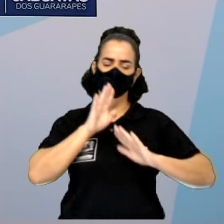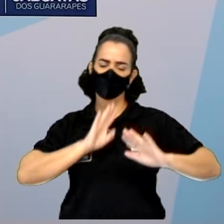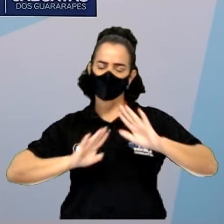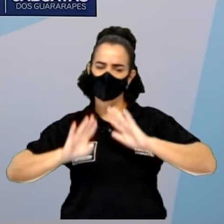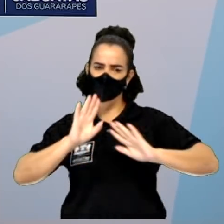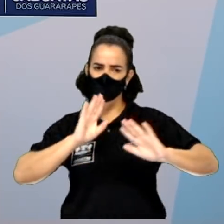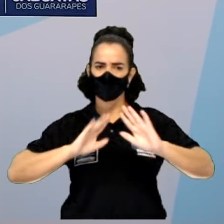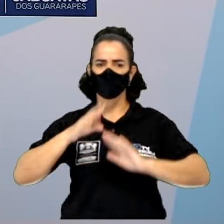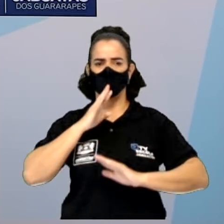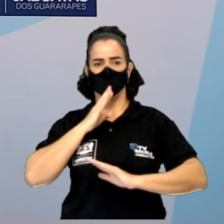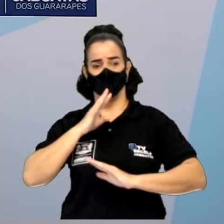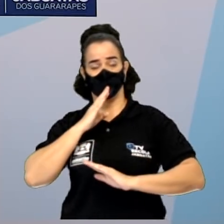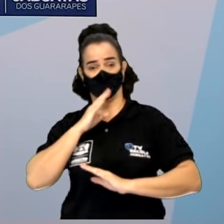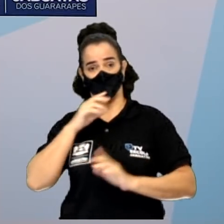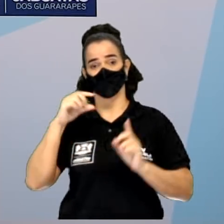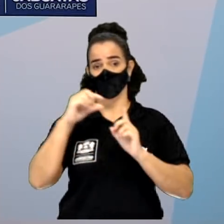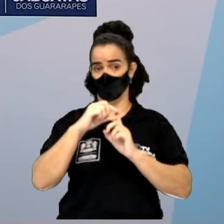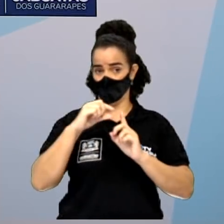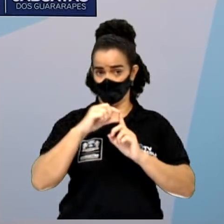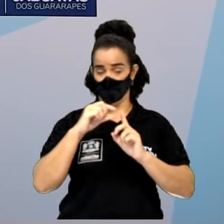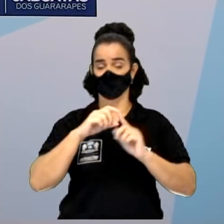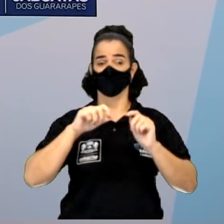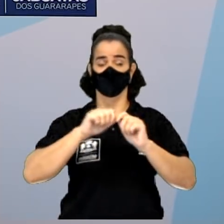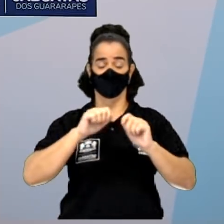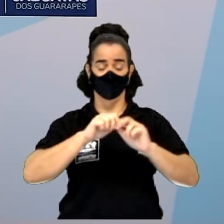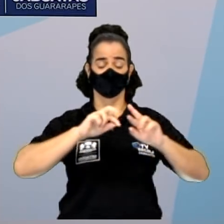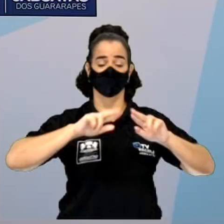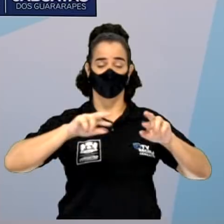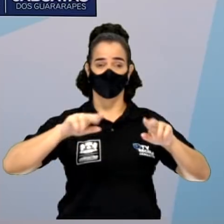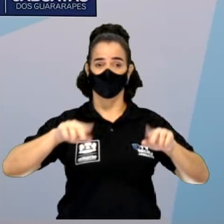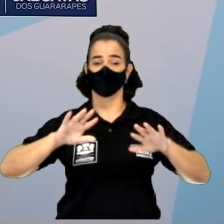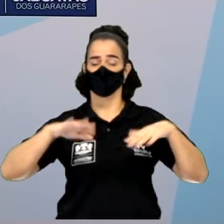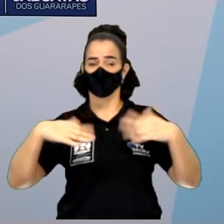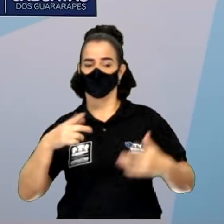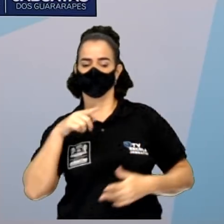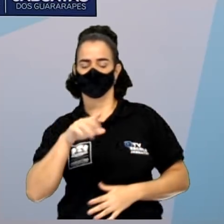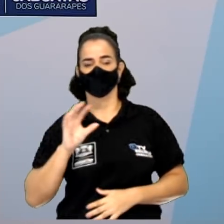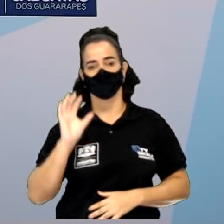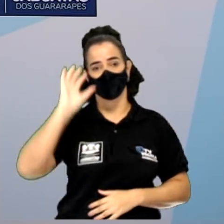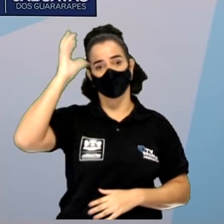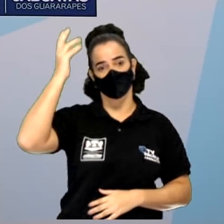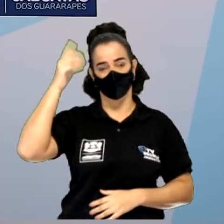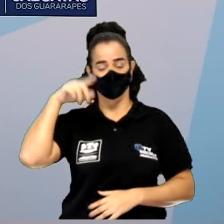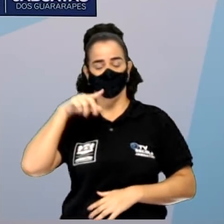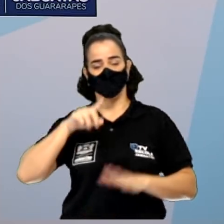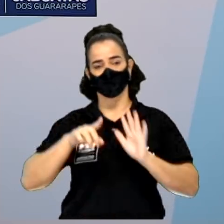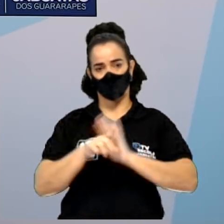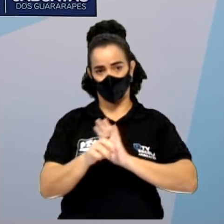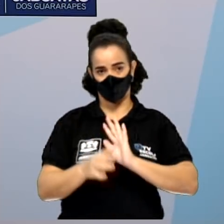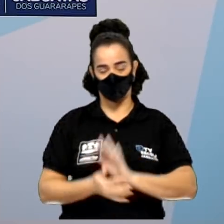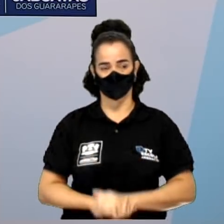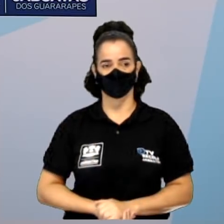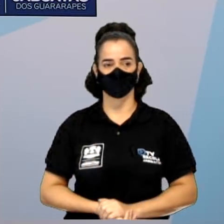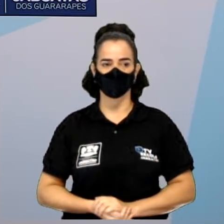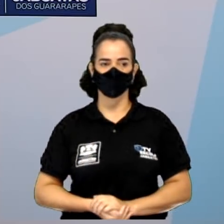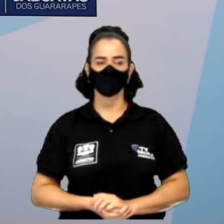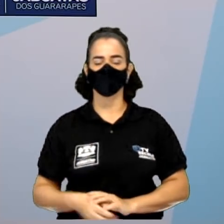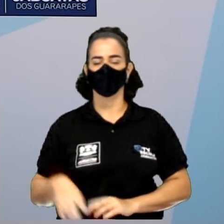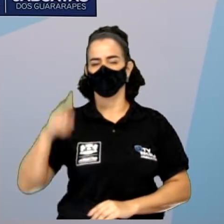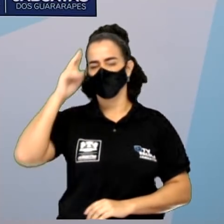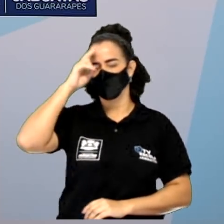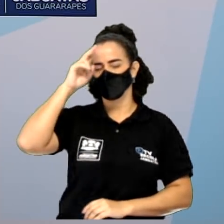bem as palavras, vai fazer diferença na hora que você estiver lá resolvendo as questões. Anteriormente, eu já havia comentado que